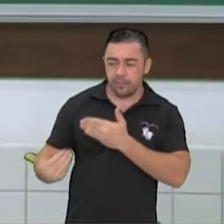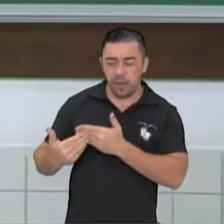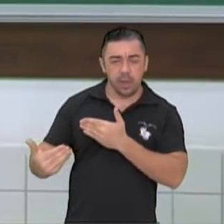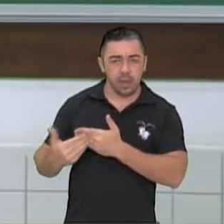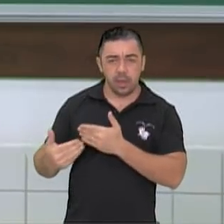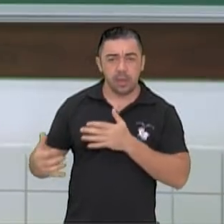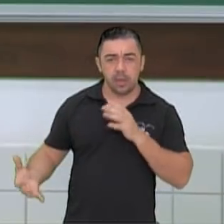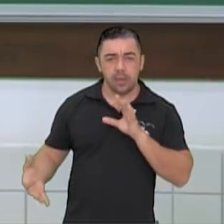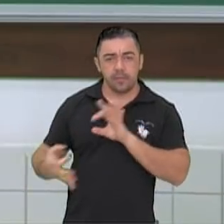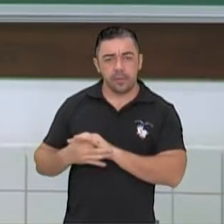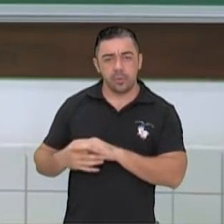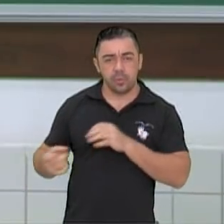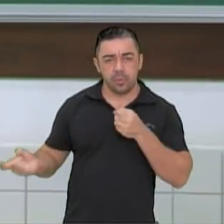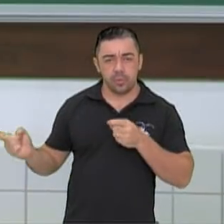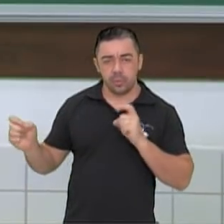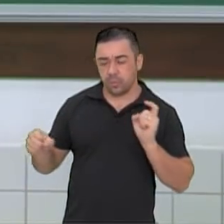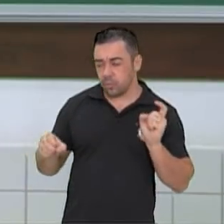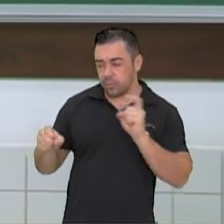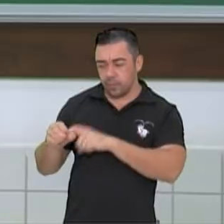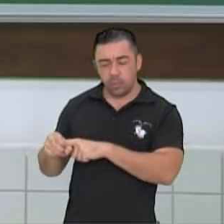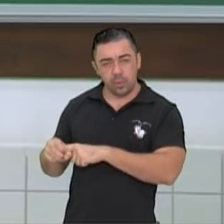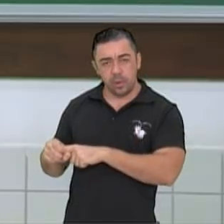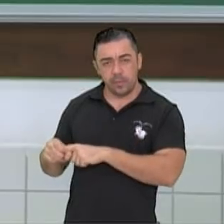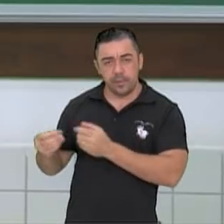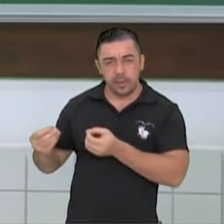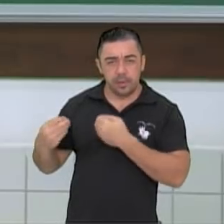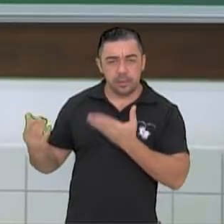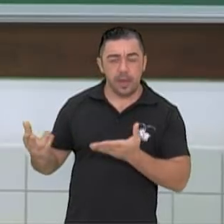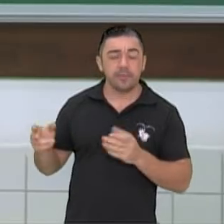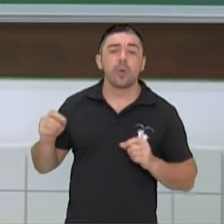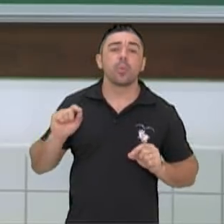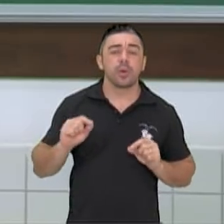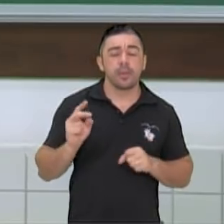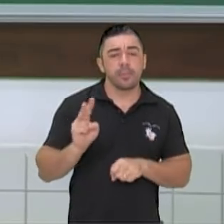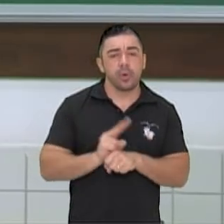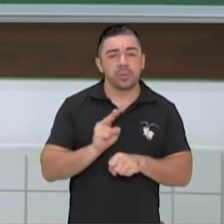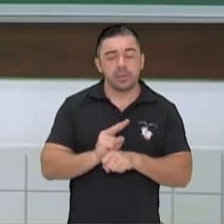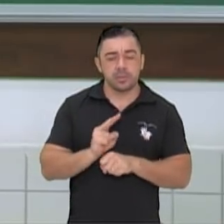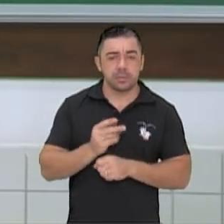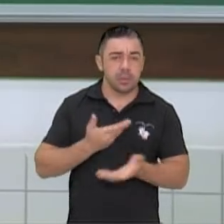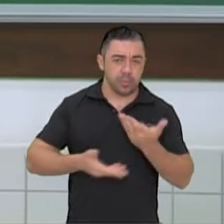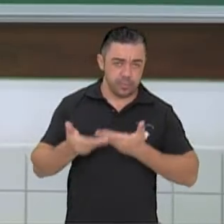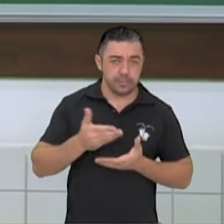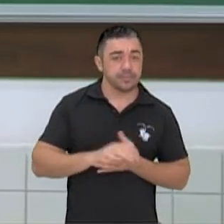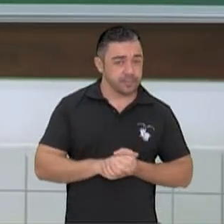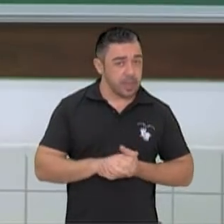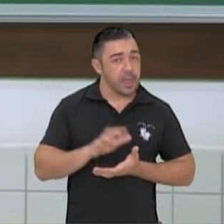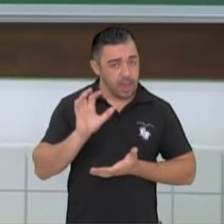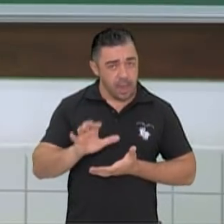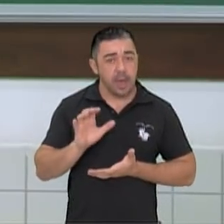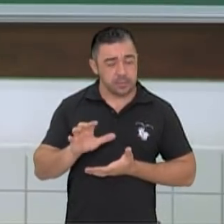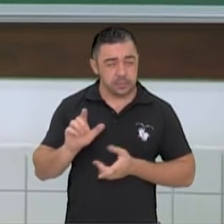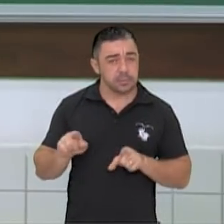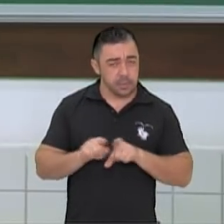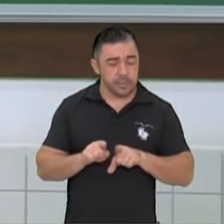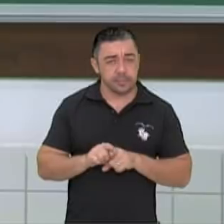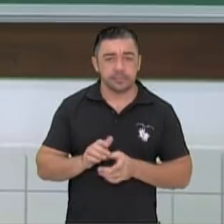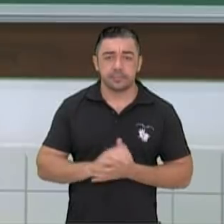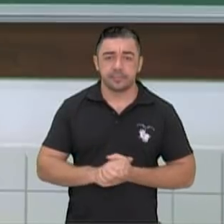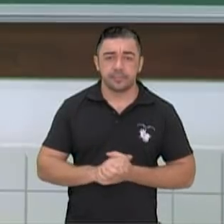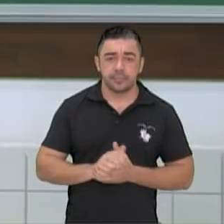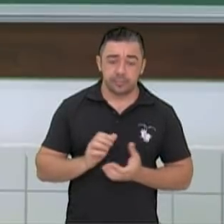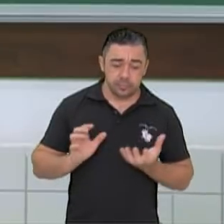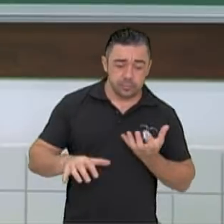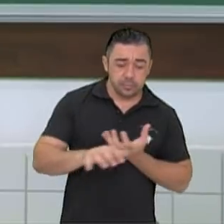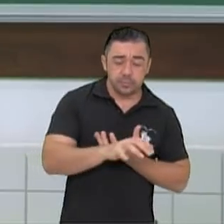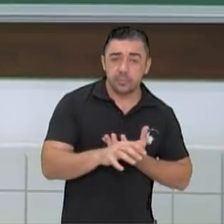se vinculava a ela, doando suas terras e garantindo proteção em troca. Exatamente, acontecia dessa forma também. Senhor feudal que